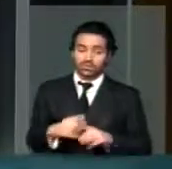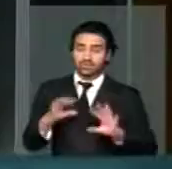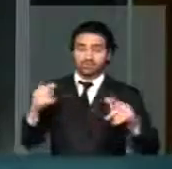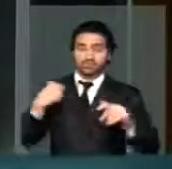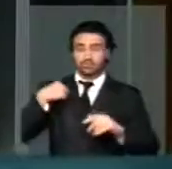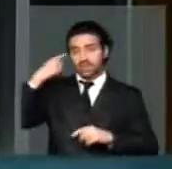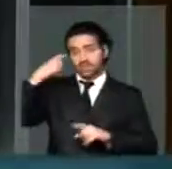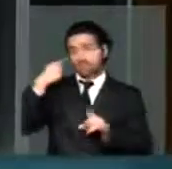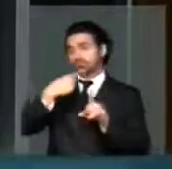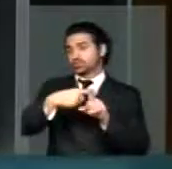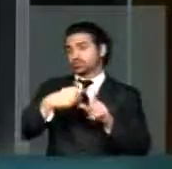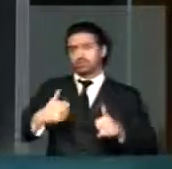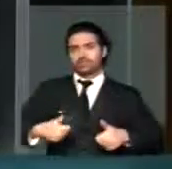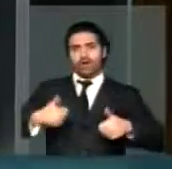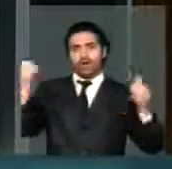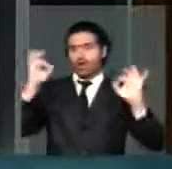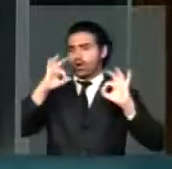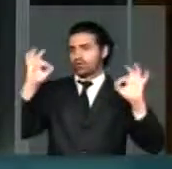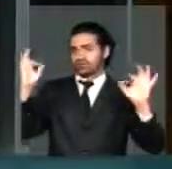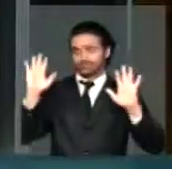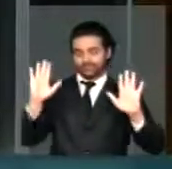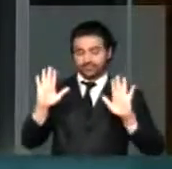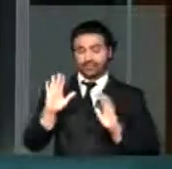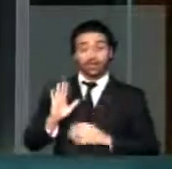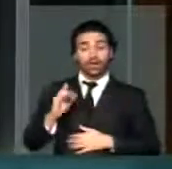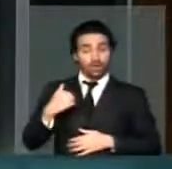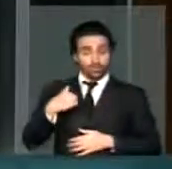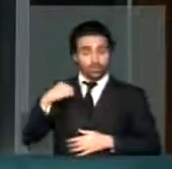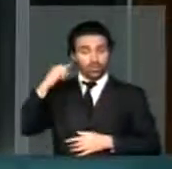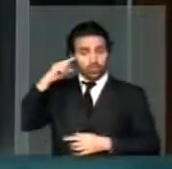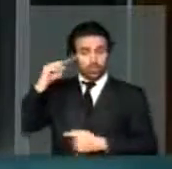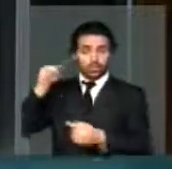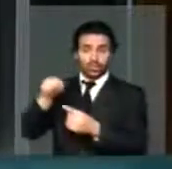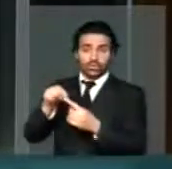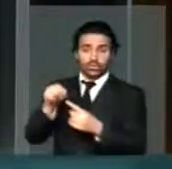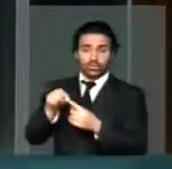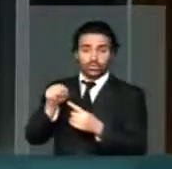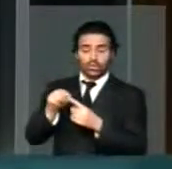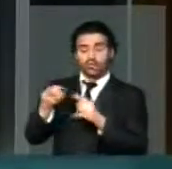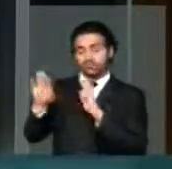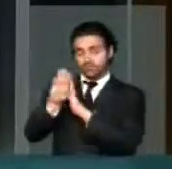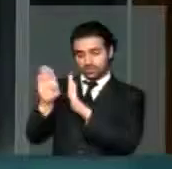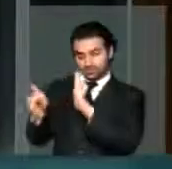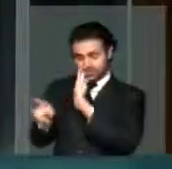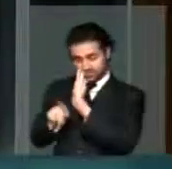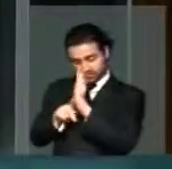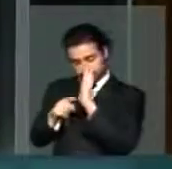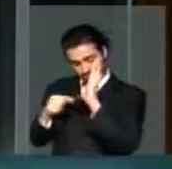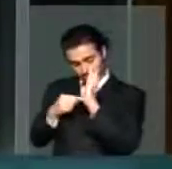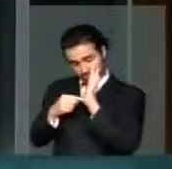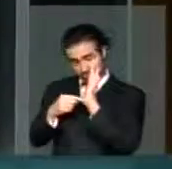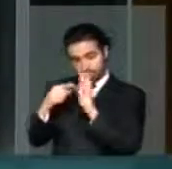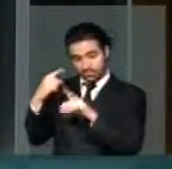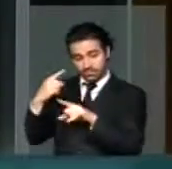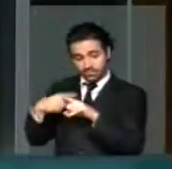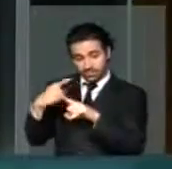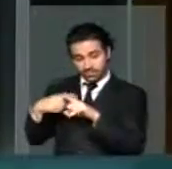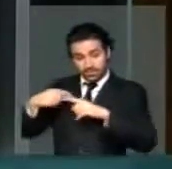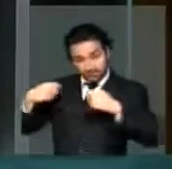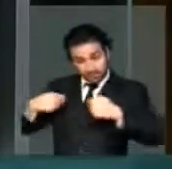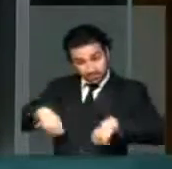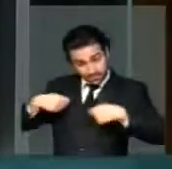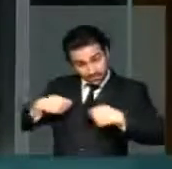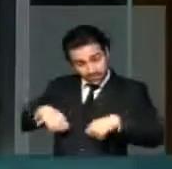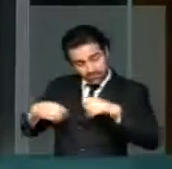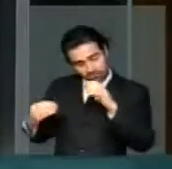positividades Então nossa posição é favorável a medida provisória Porque é necessário